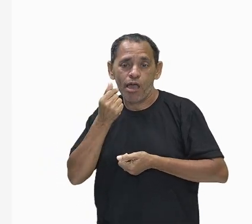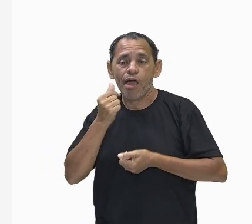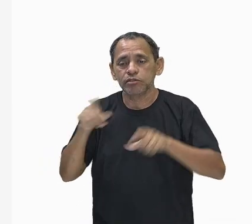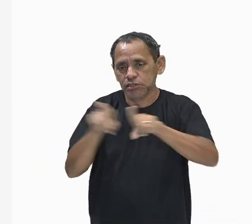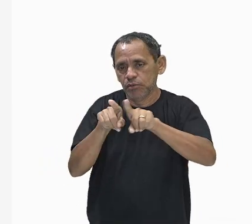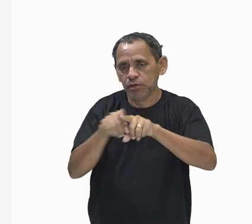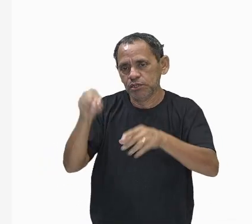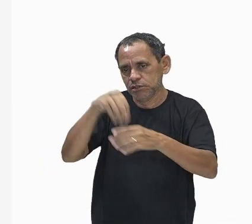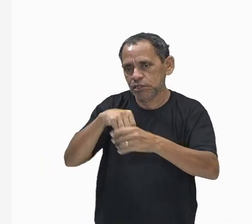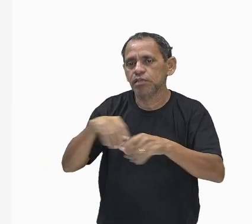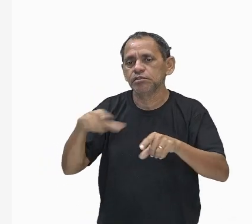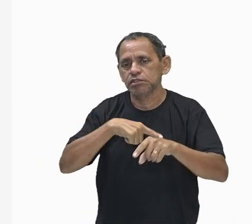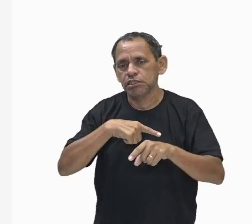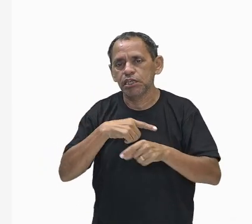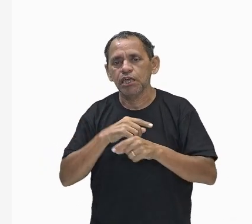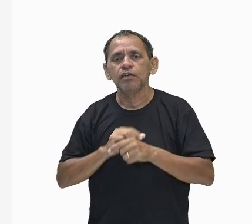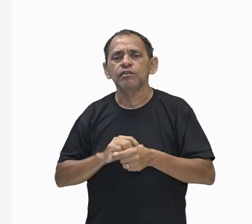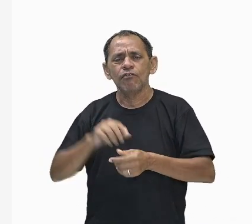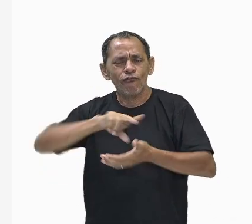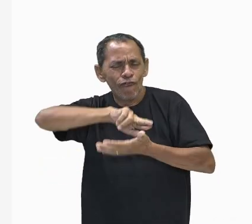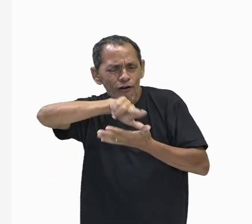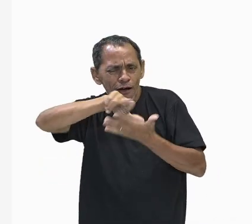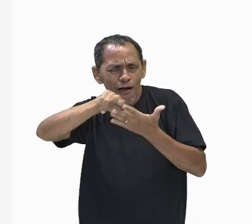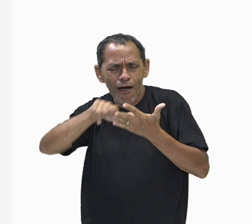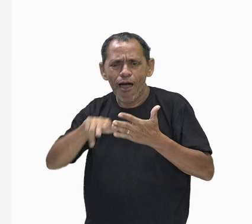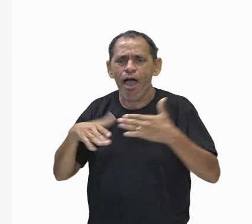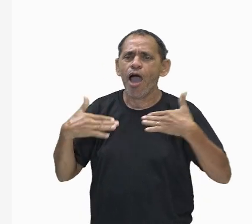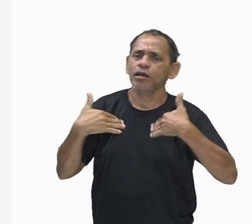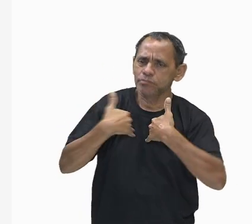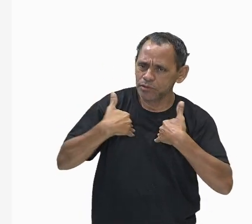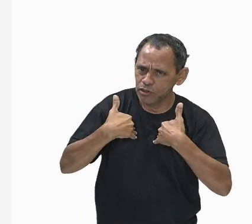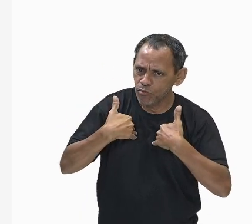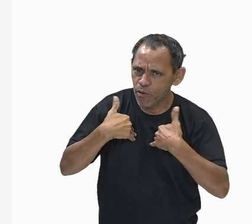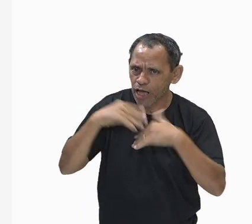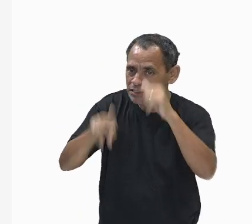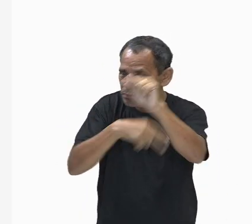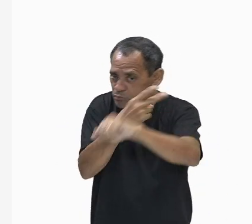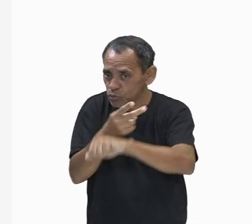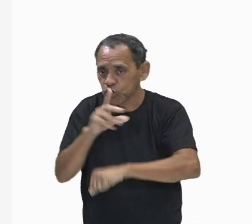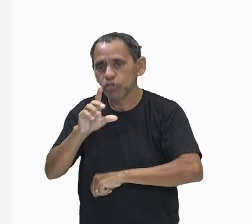vão descobrir que teve muitos animais depois da Dolly que conseguiram